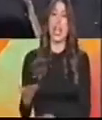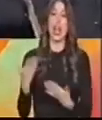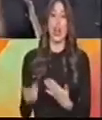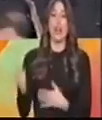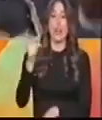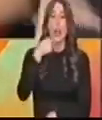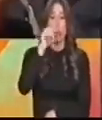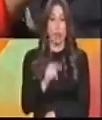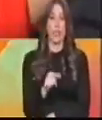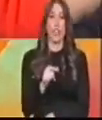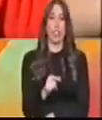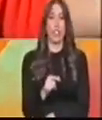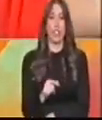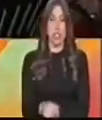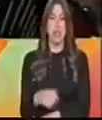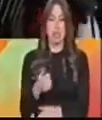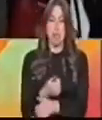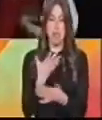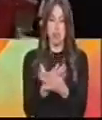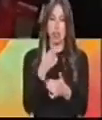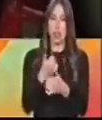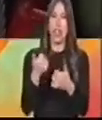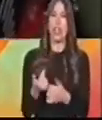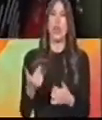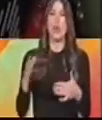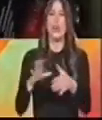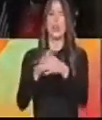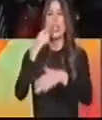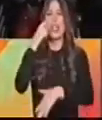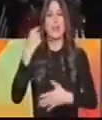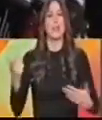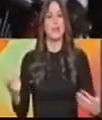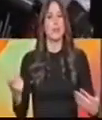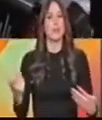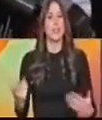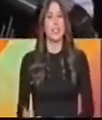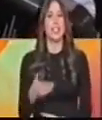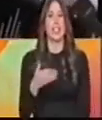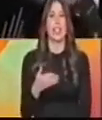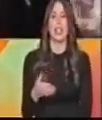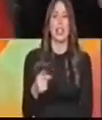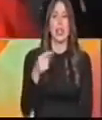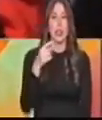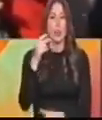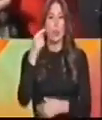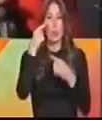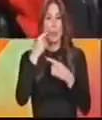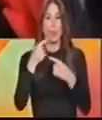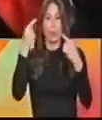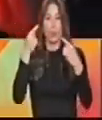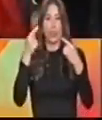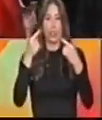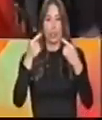com toda a força. E vejam só, quem é que eu venho encontrar aqui? Antes de mais, voltamos. Agostinho, desculpa lá, já mostraste o grande assador. O